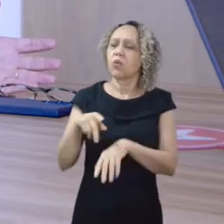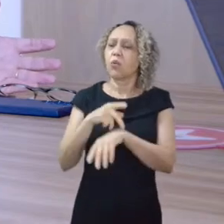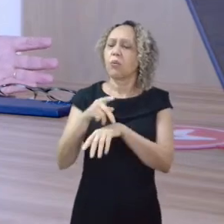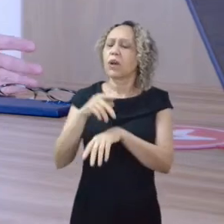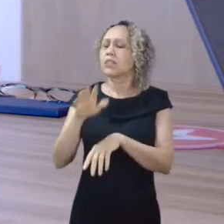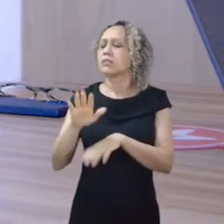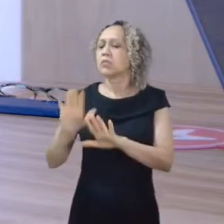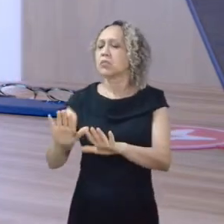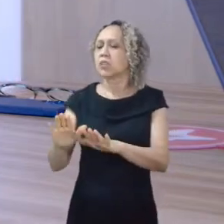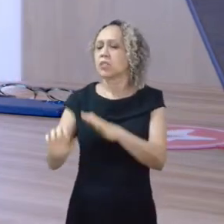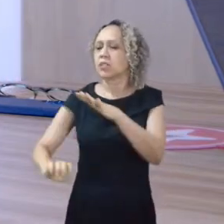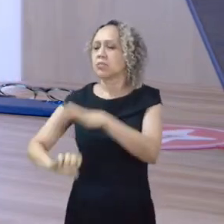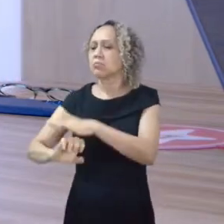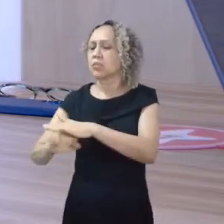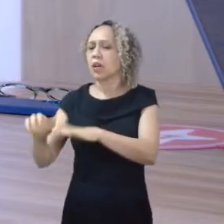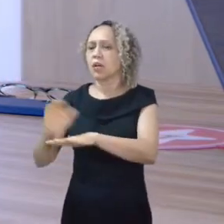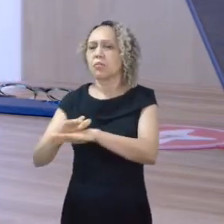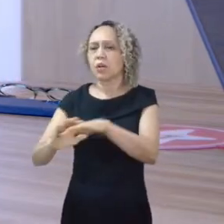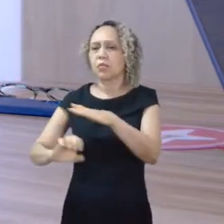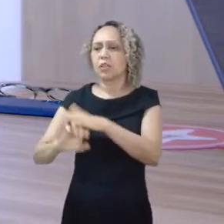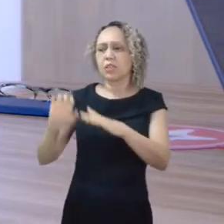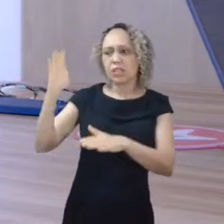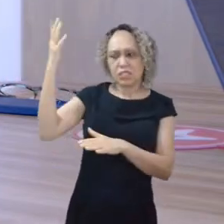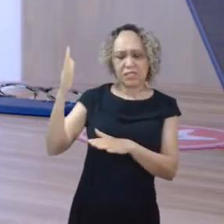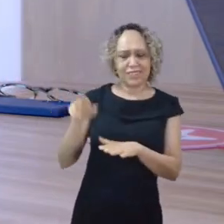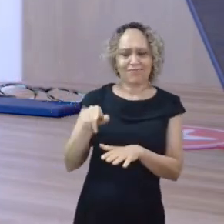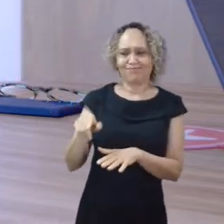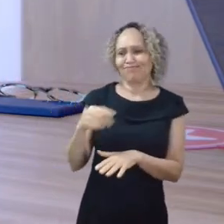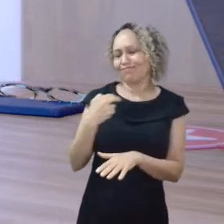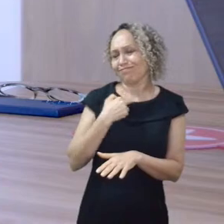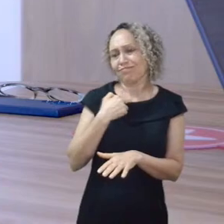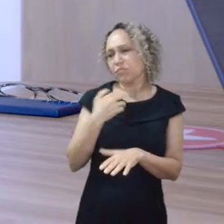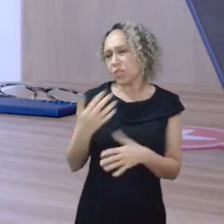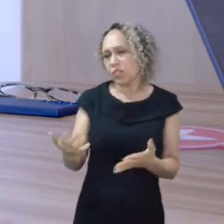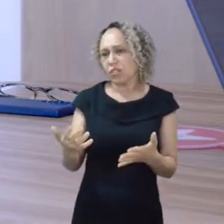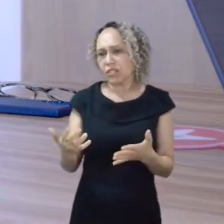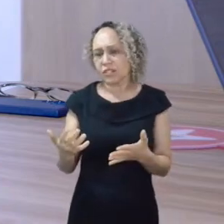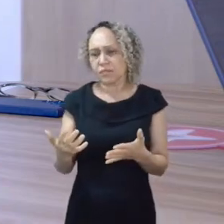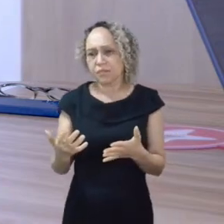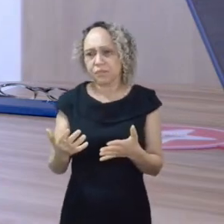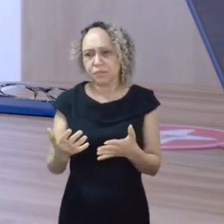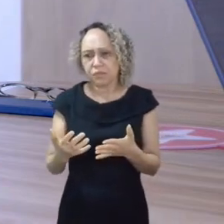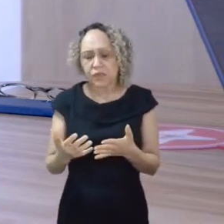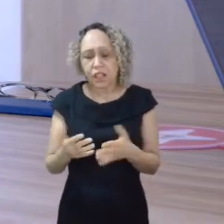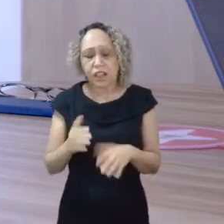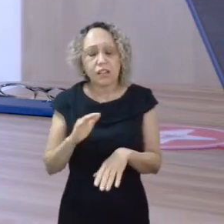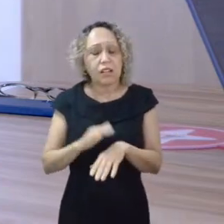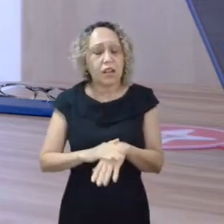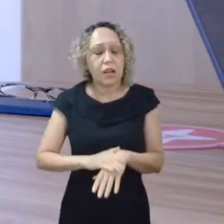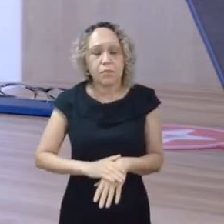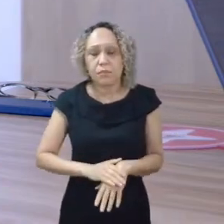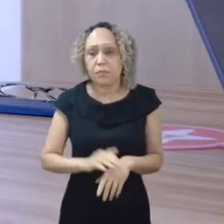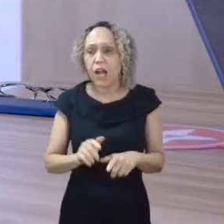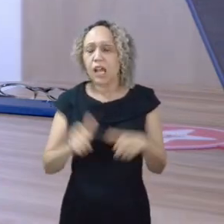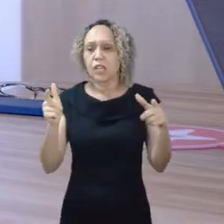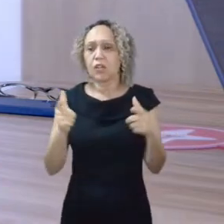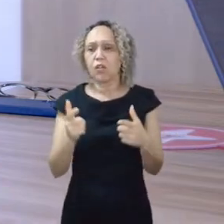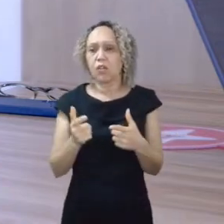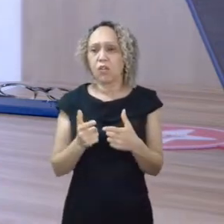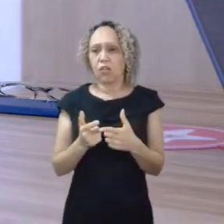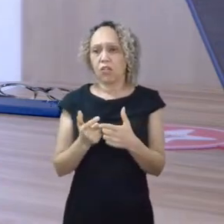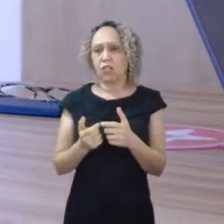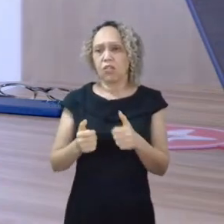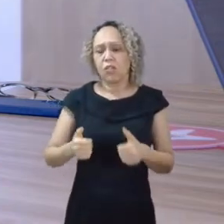nós chegamos num ponto na eleição em que quase que a maior despesa de todo o recurso de fundo eleitoral e de